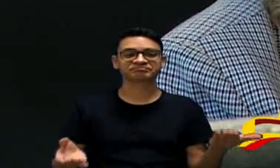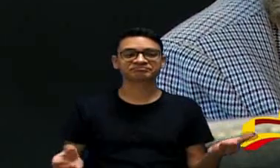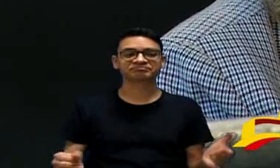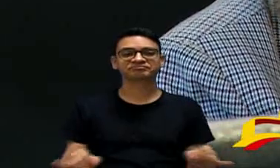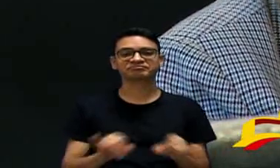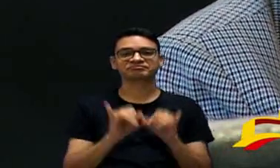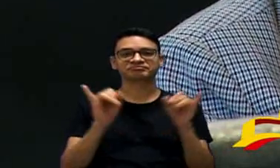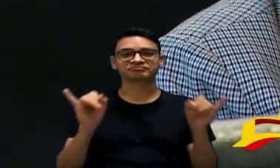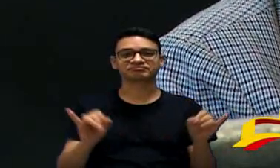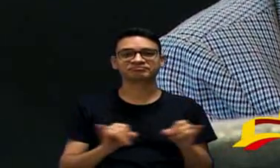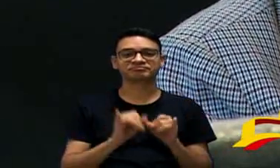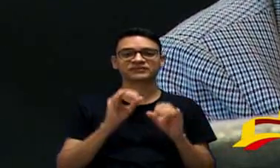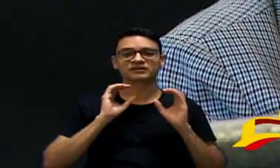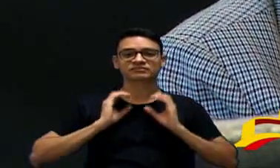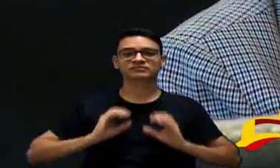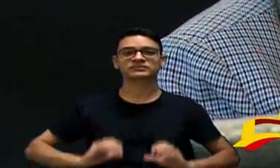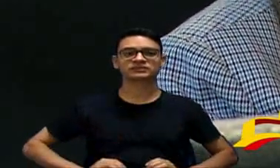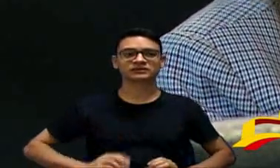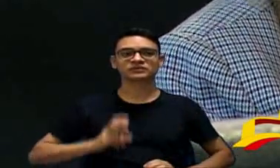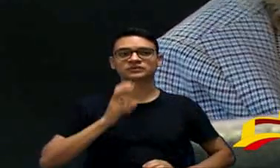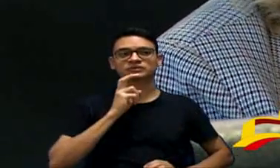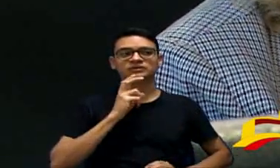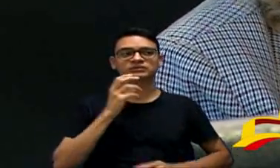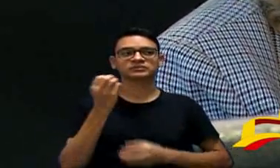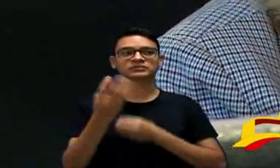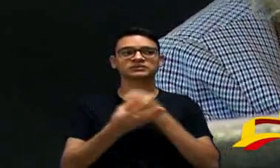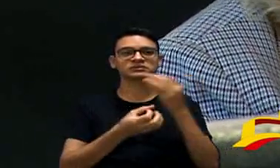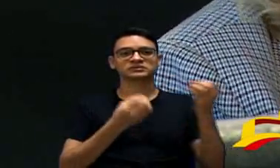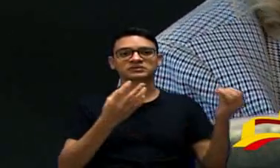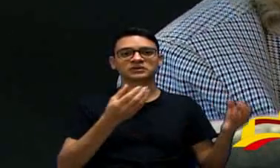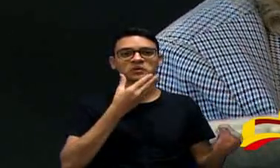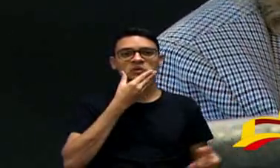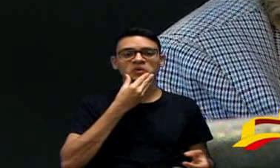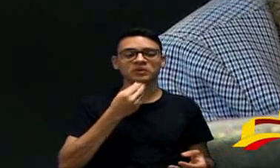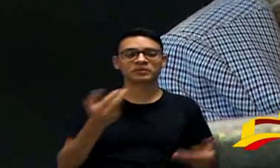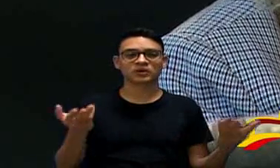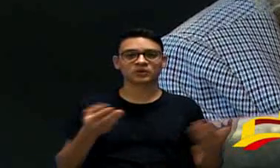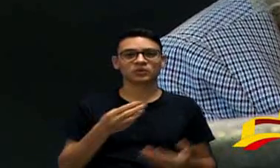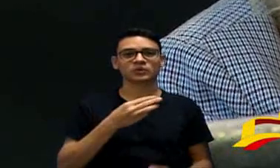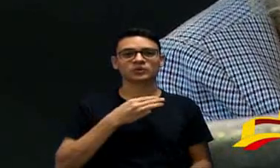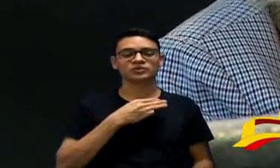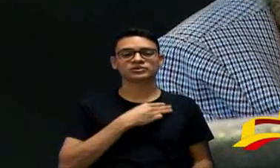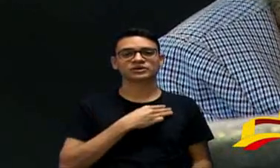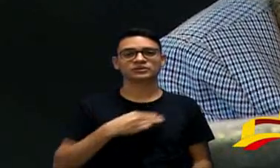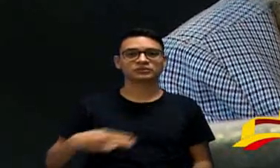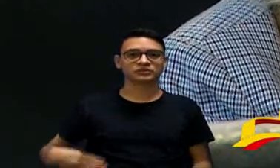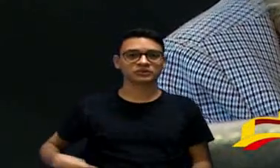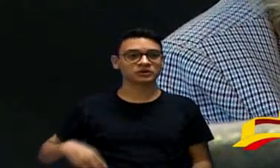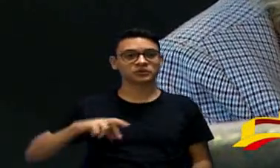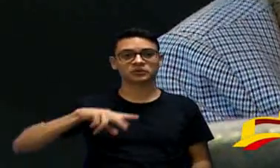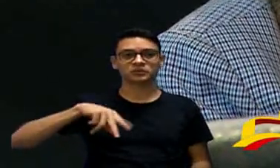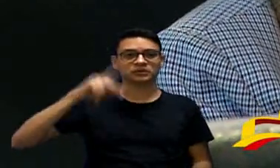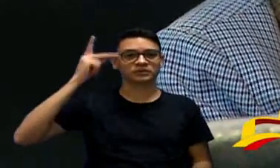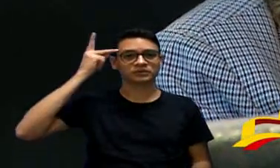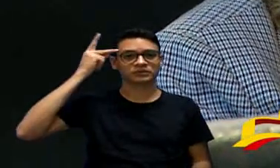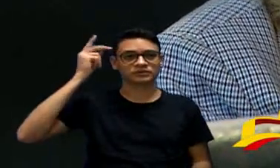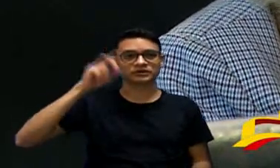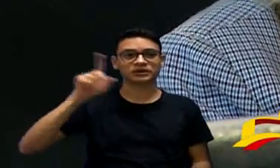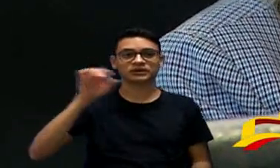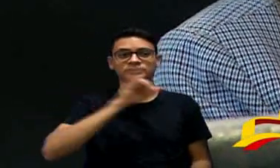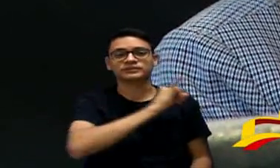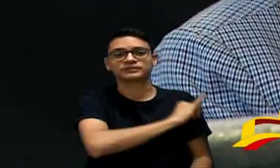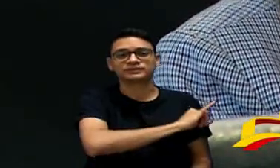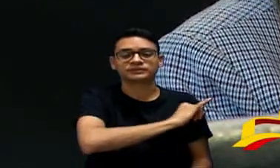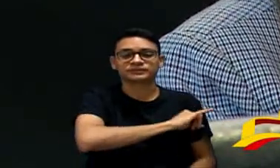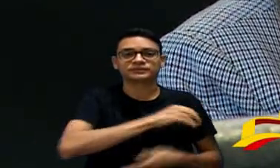banaliza a entrega de títulos de cidadão sorocabano para um senhor que é ministro hoje, não é nem paulista, é do Rio de Janeiro, não